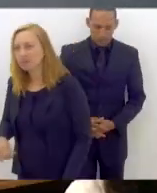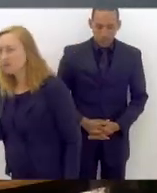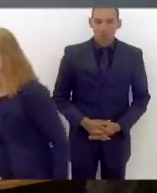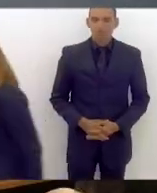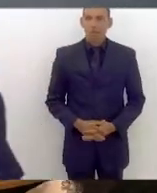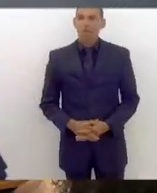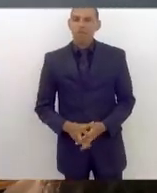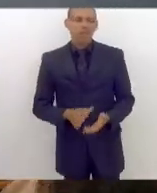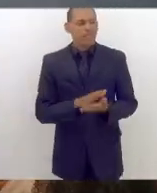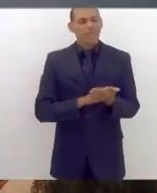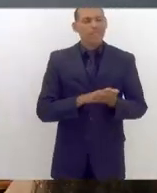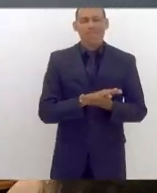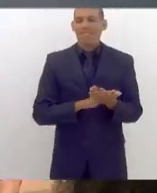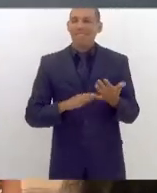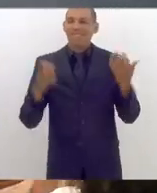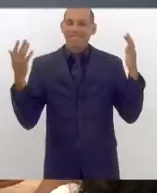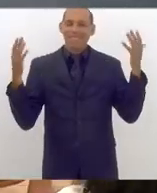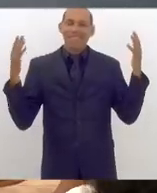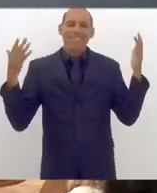imagina imagina